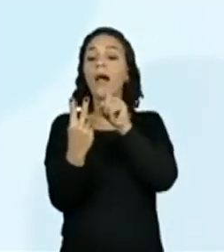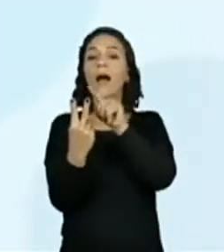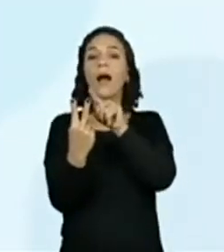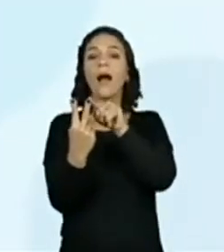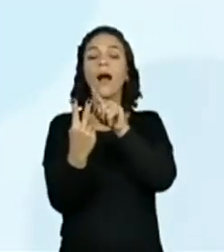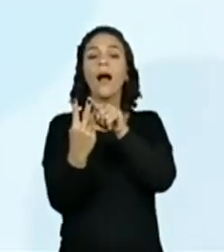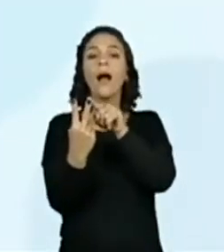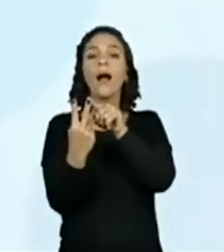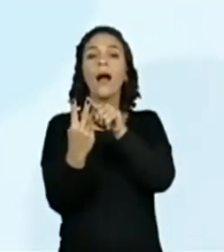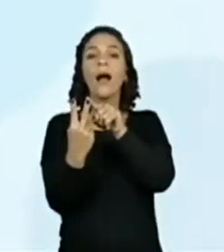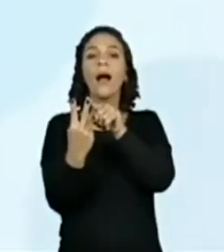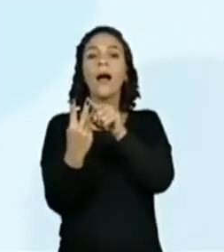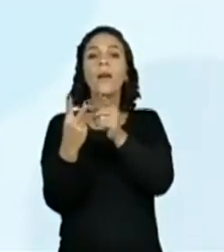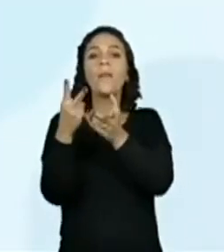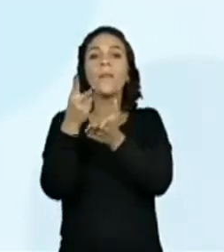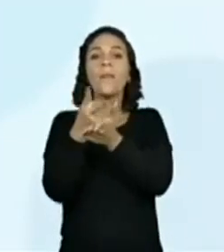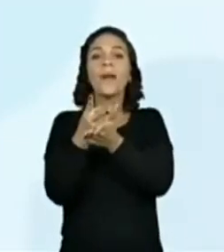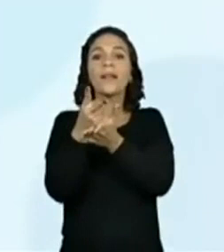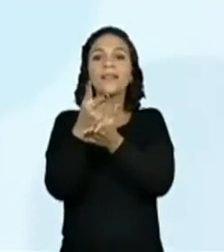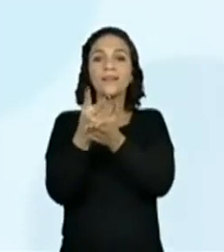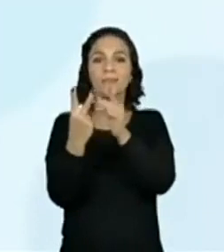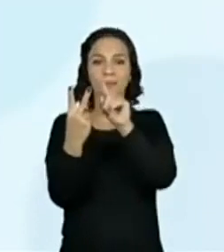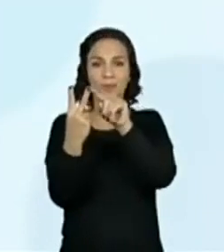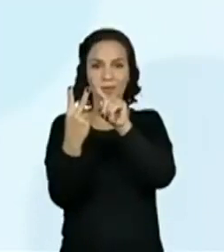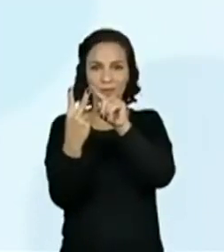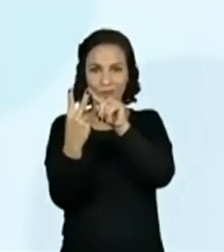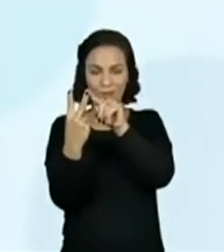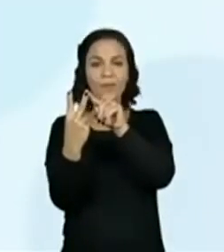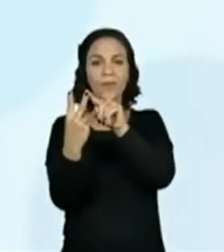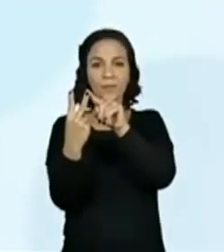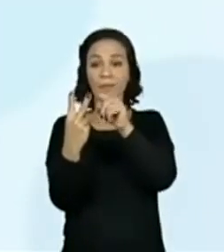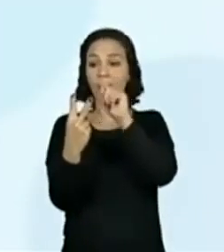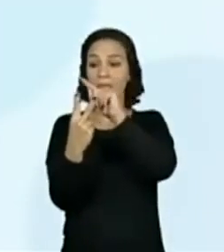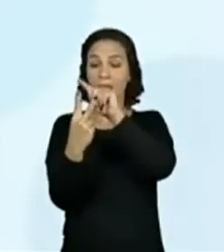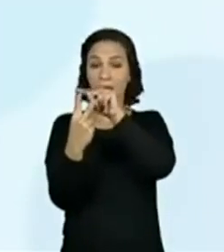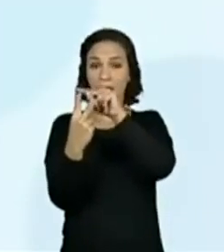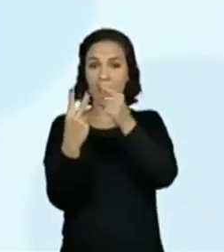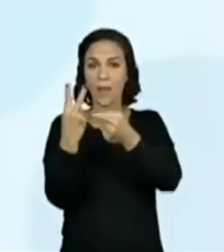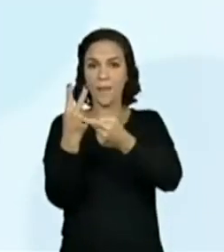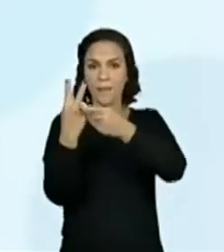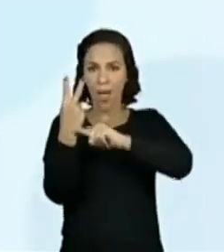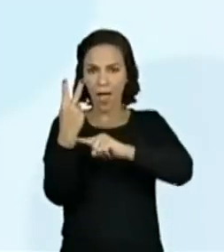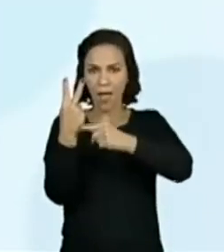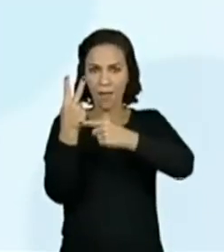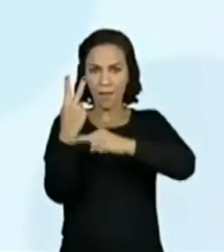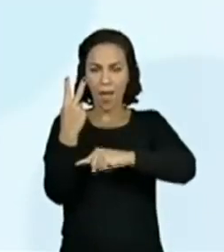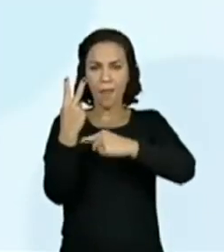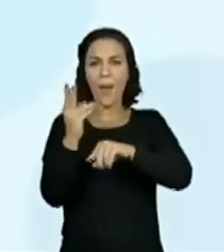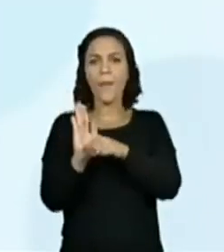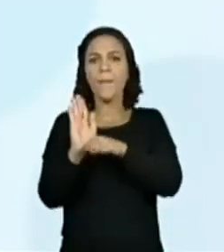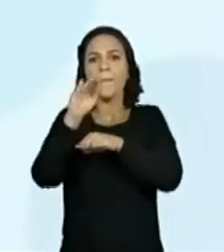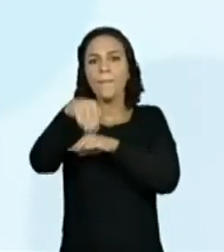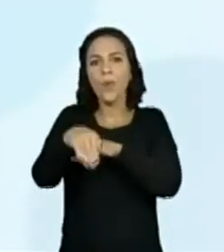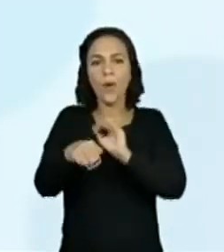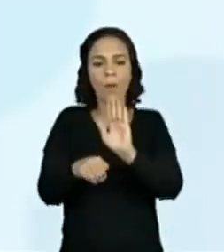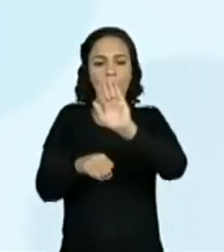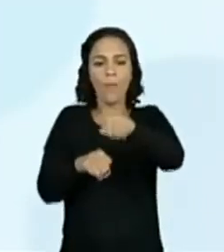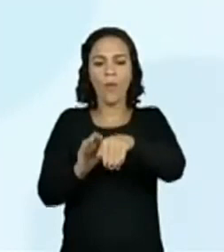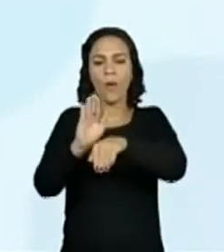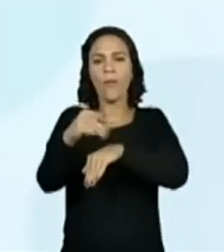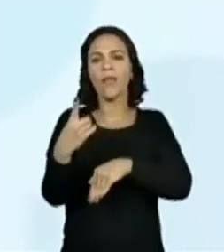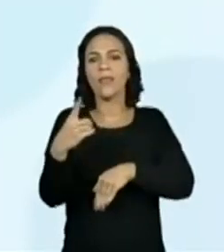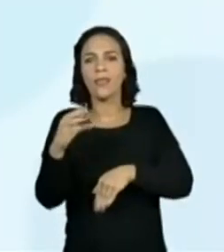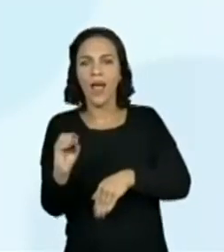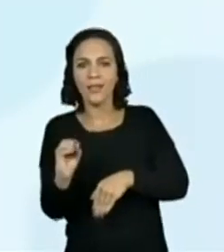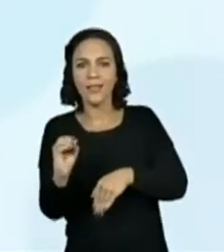ali, está pulando de 10 em 10, não é? Então, sim, dezenas de 10 em 10, do 0 ao 100,